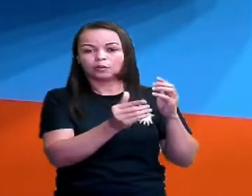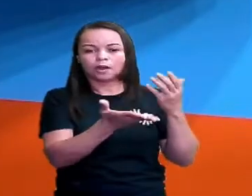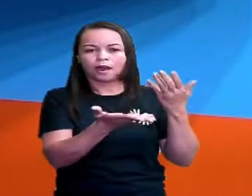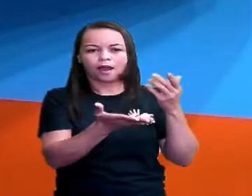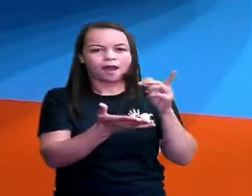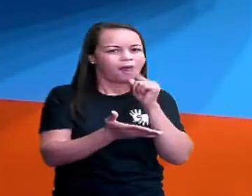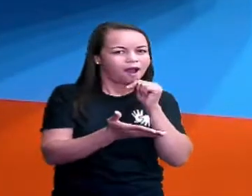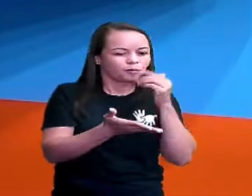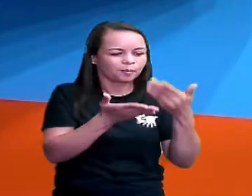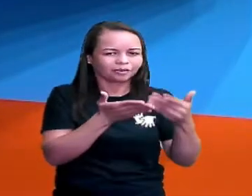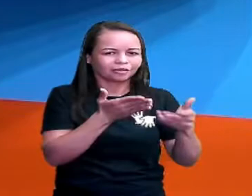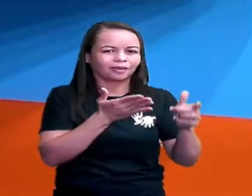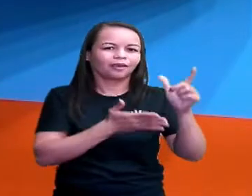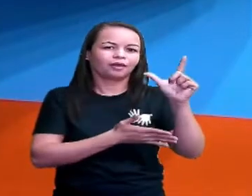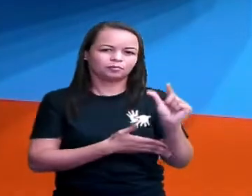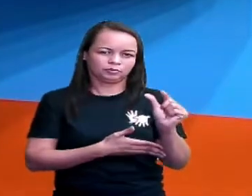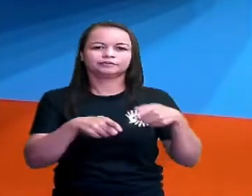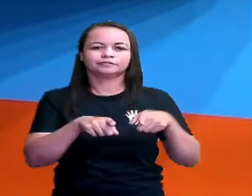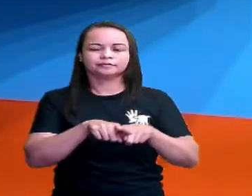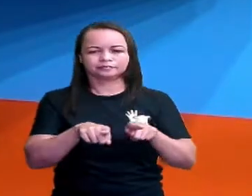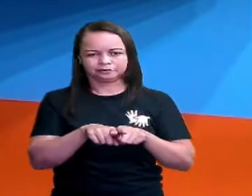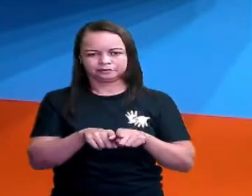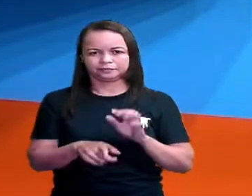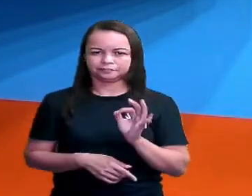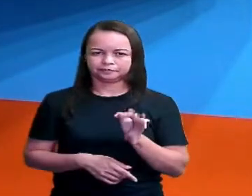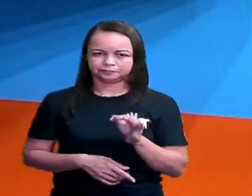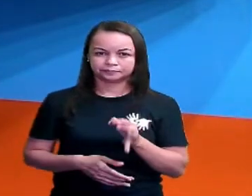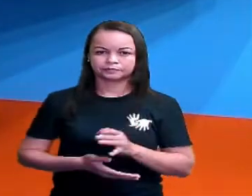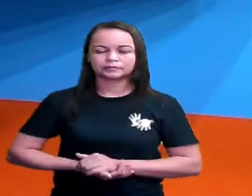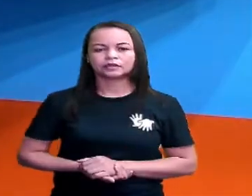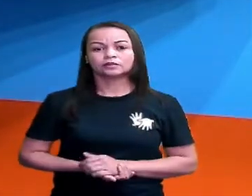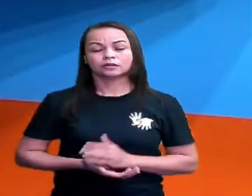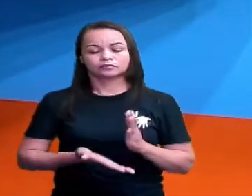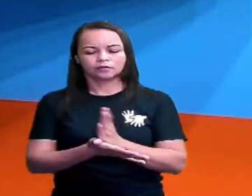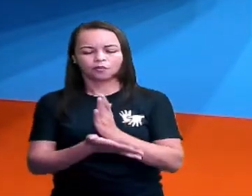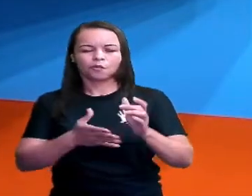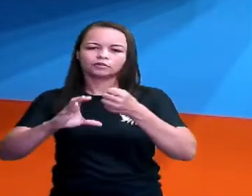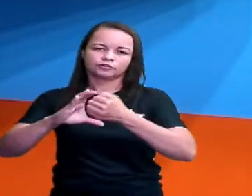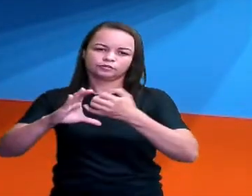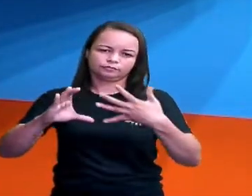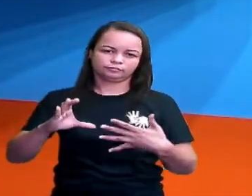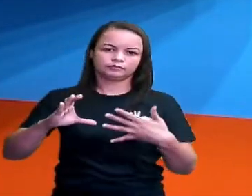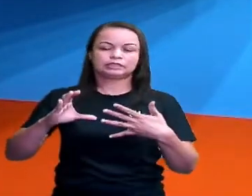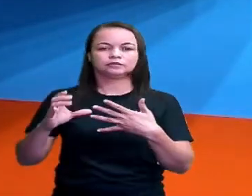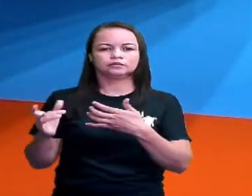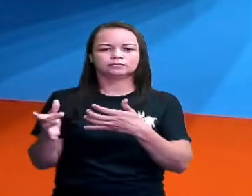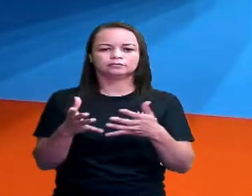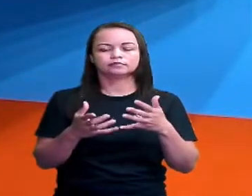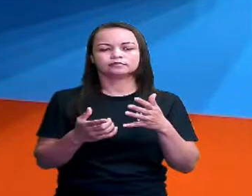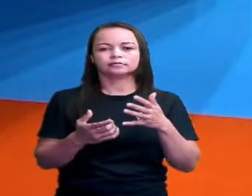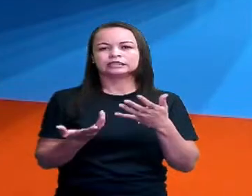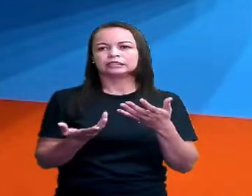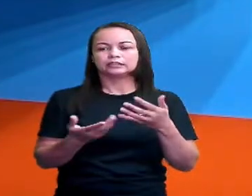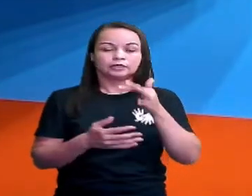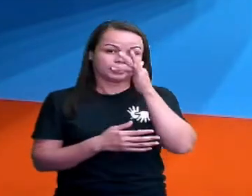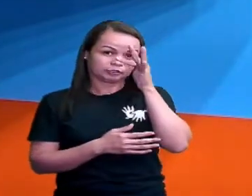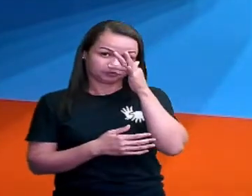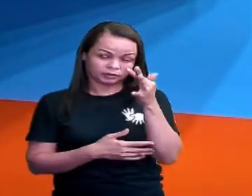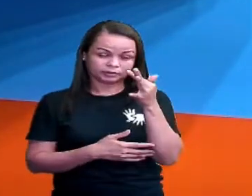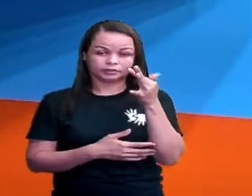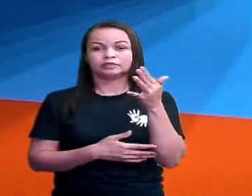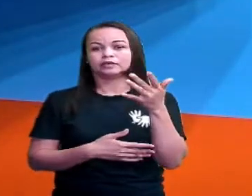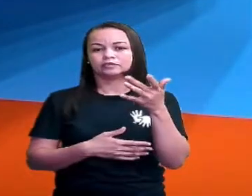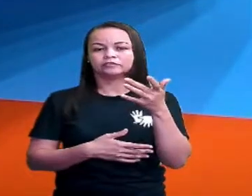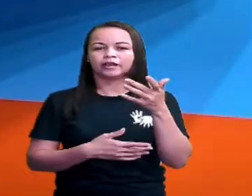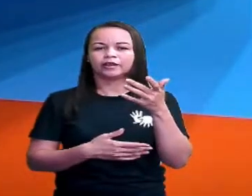para o ambiente, tá certo? Então, são algumas características, que as plantas vão apresentar a depender